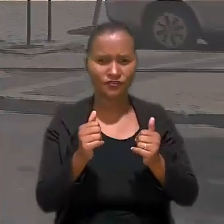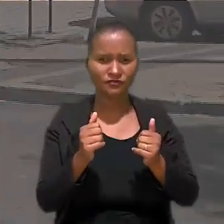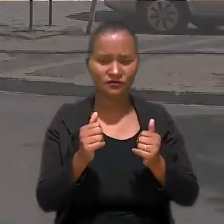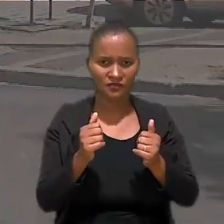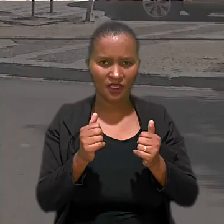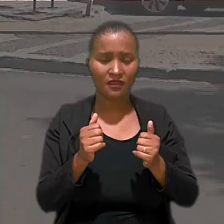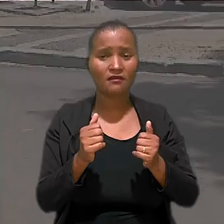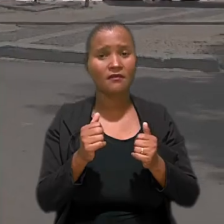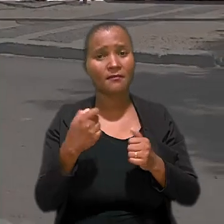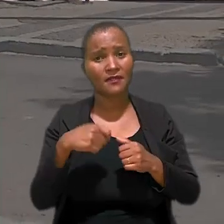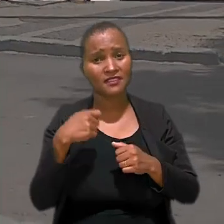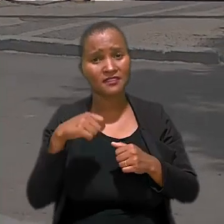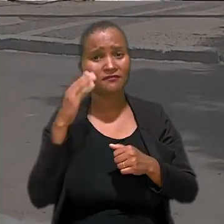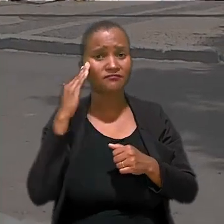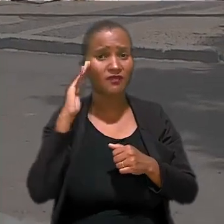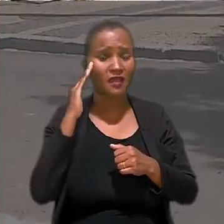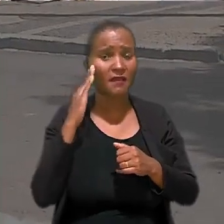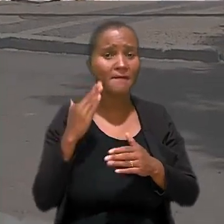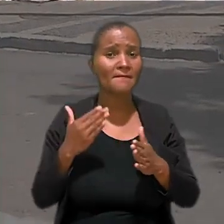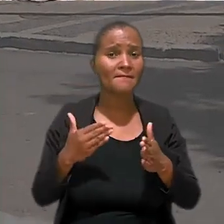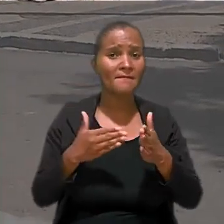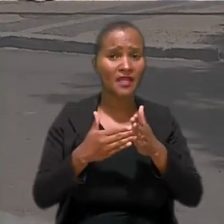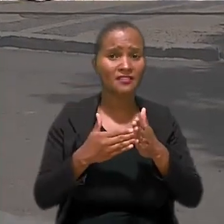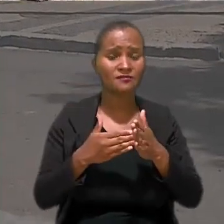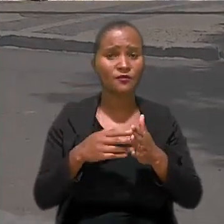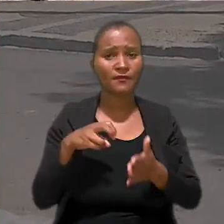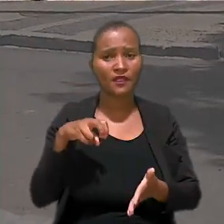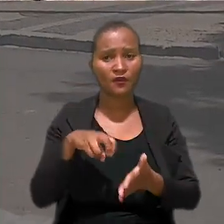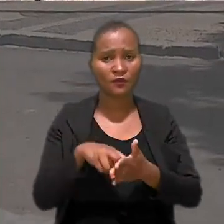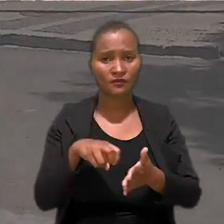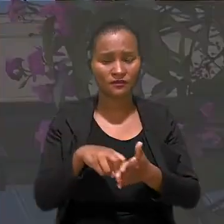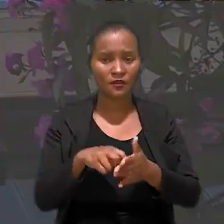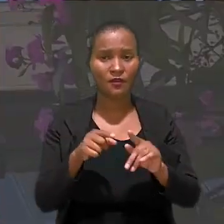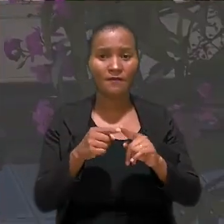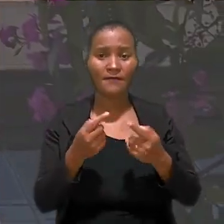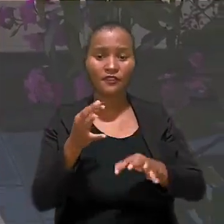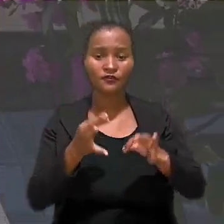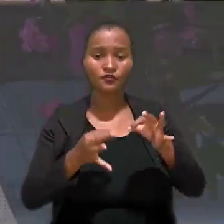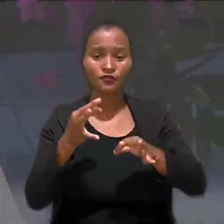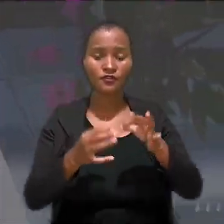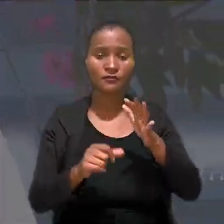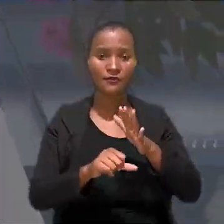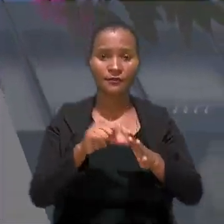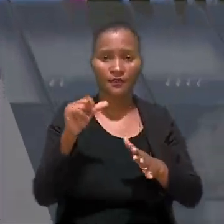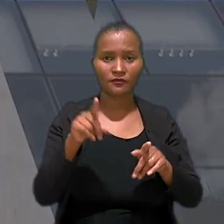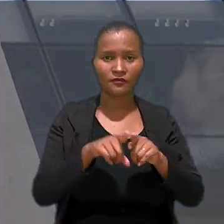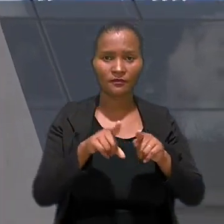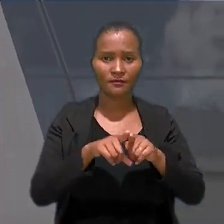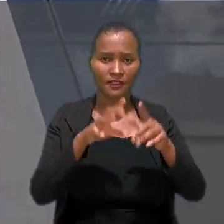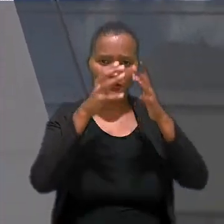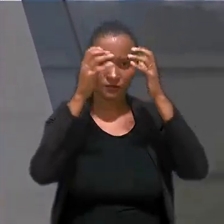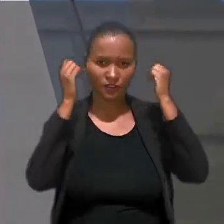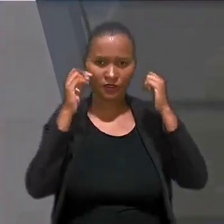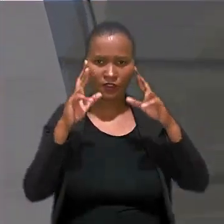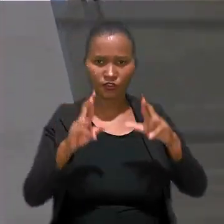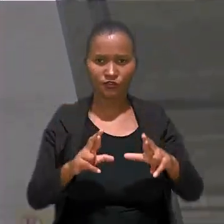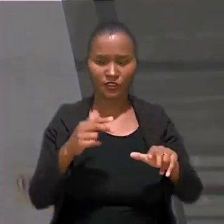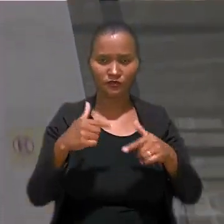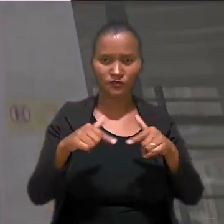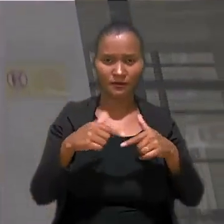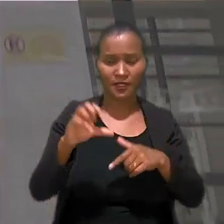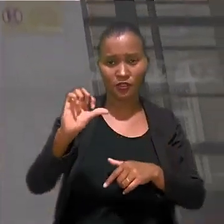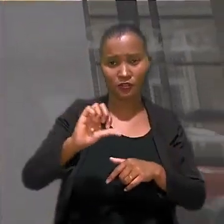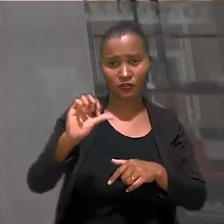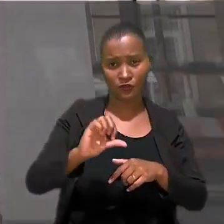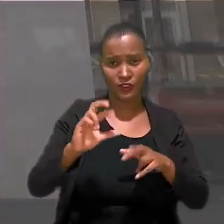na inicial fosse considerado o máximo para a condenação, mas o juízo de 1º grau e o Tribunal Regional do Trabalho da